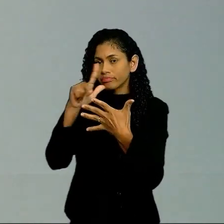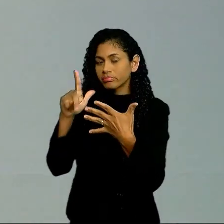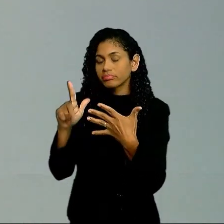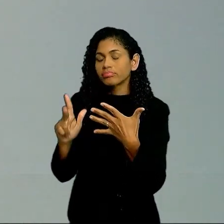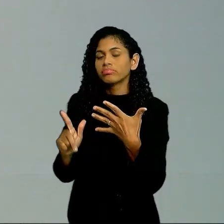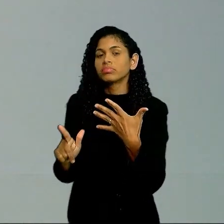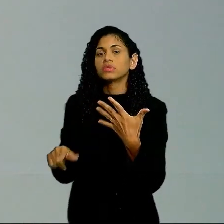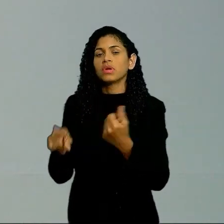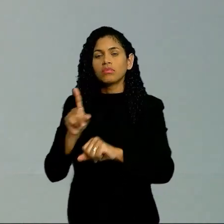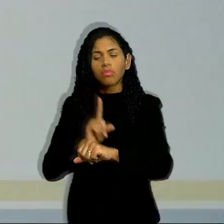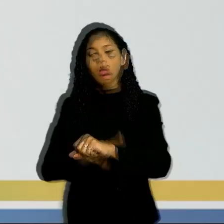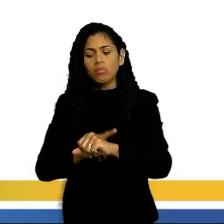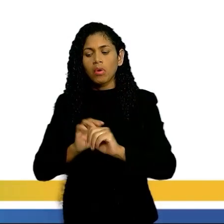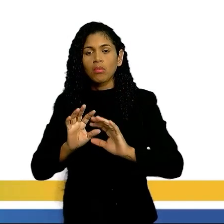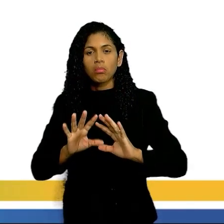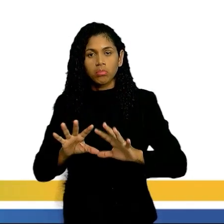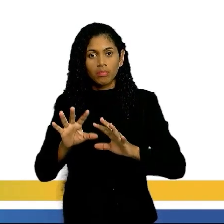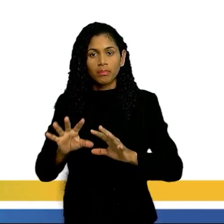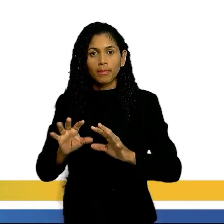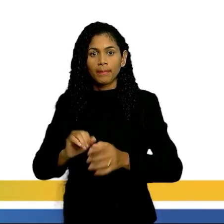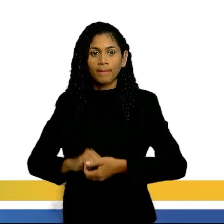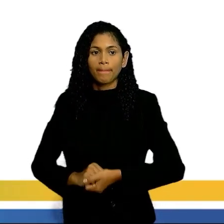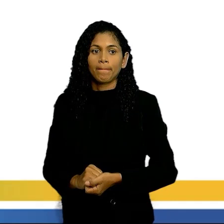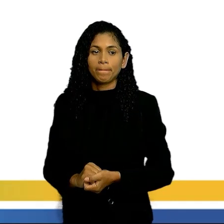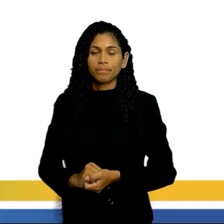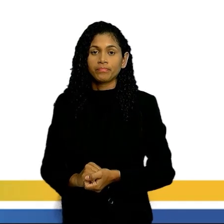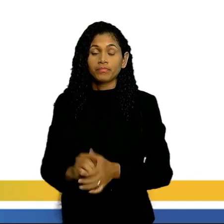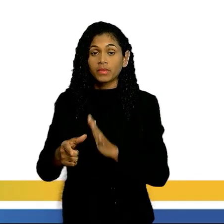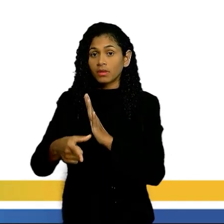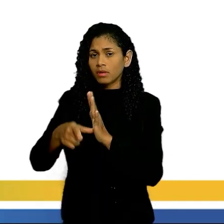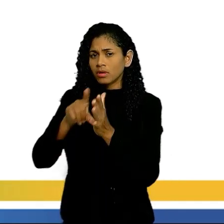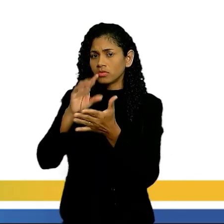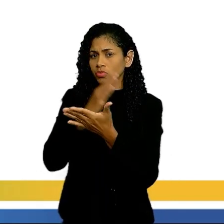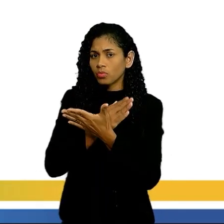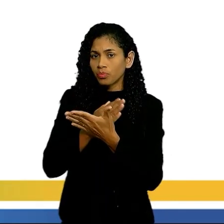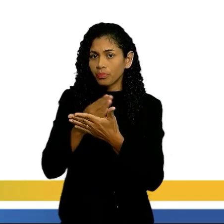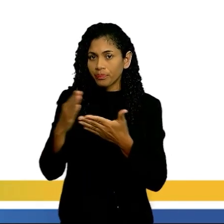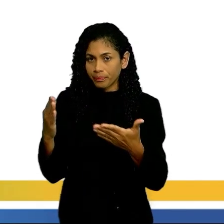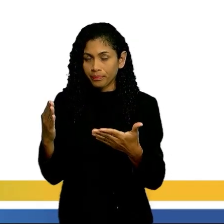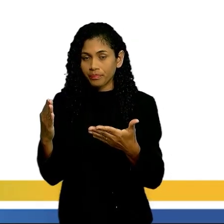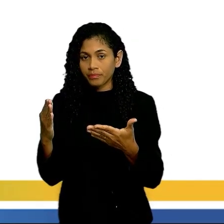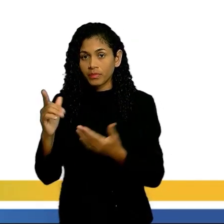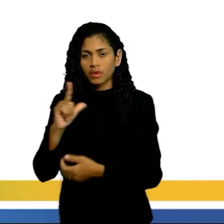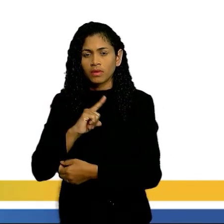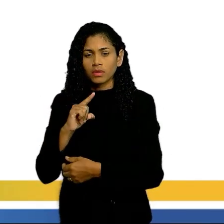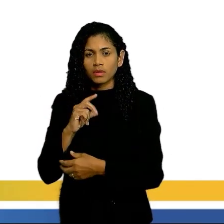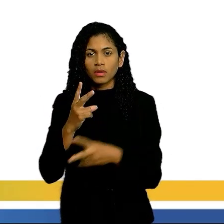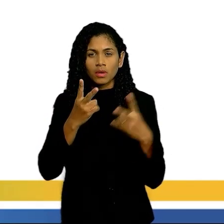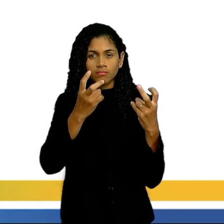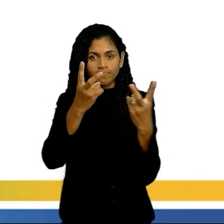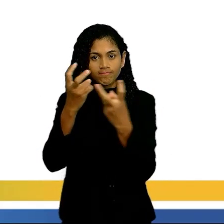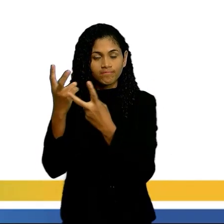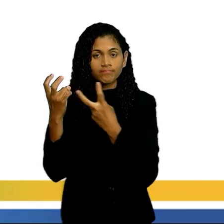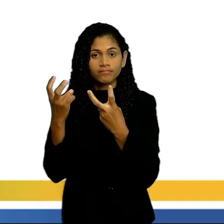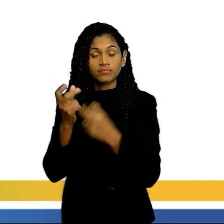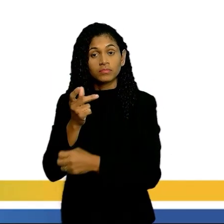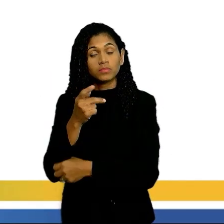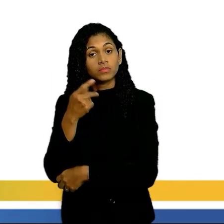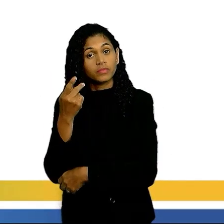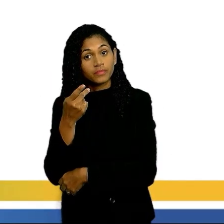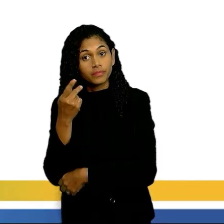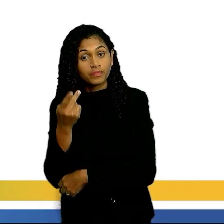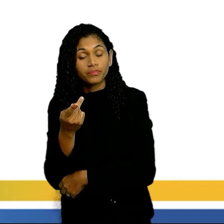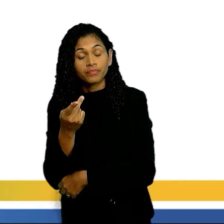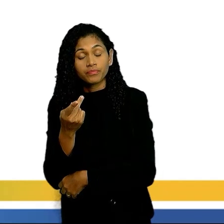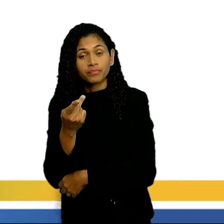situações, tudo bem? Então, olha só, antes da gente começar, dê uma observada que a gente, quando fala de